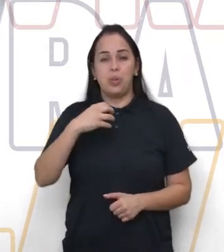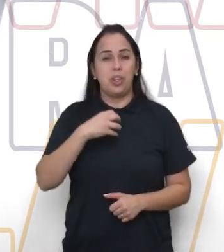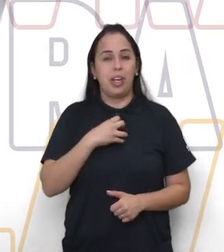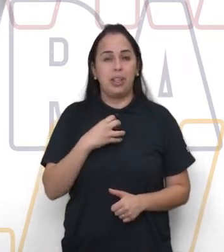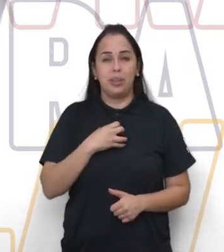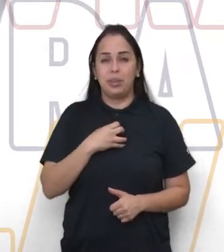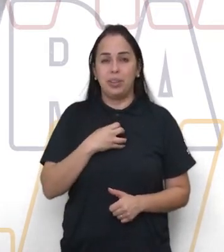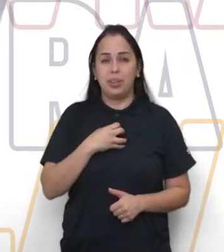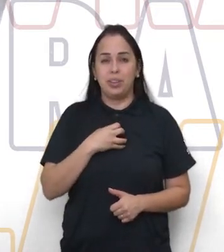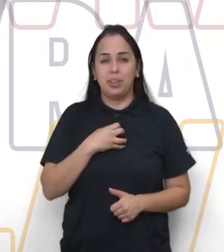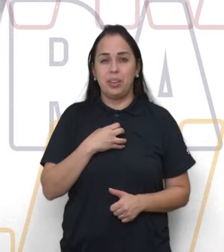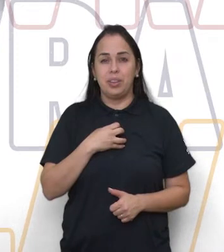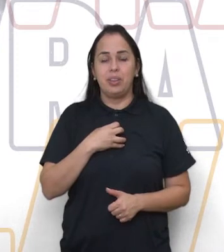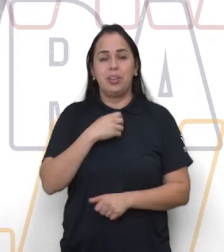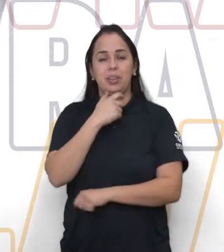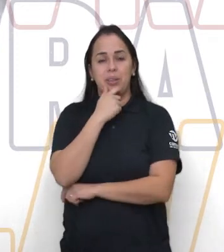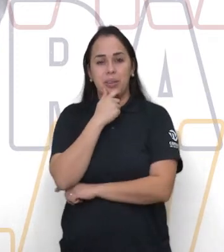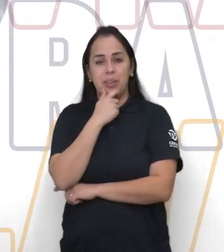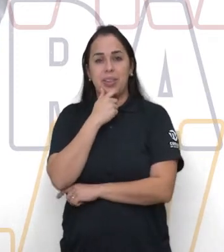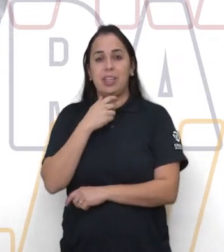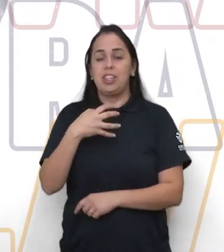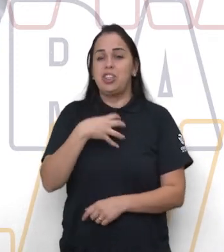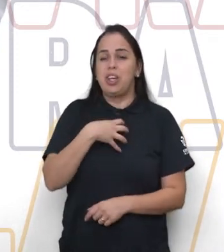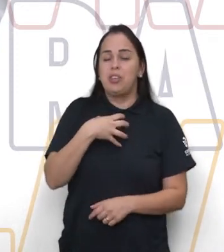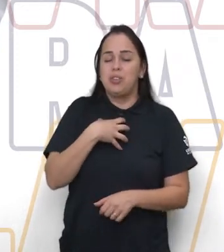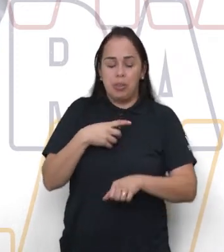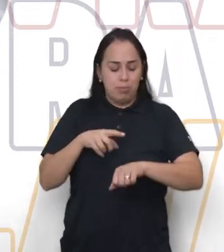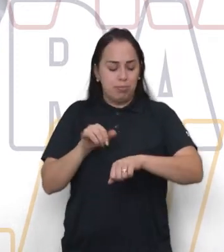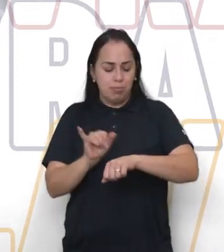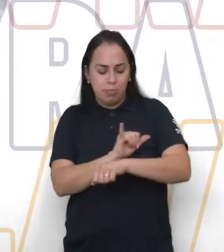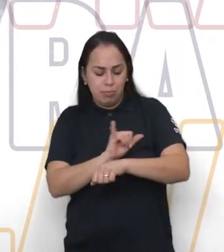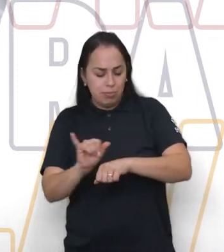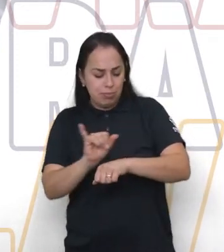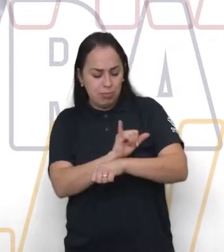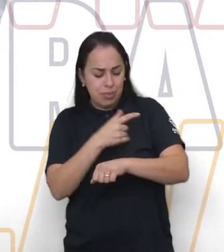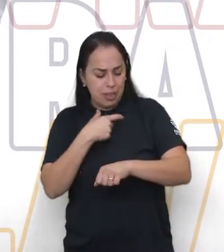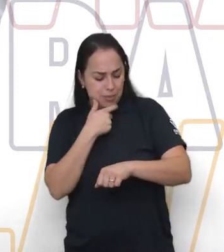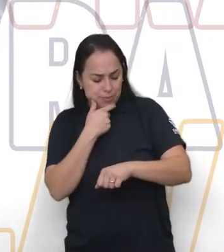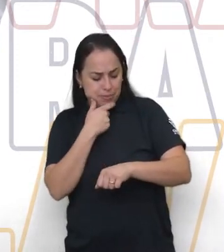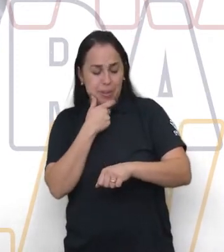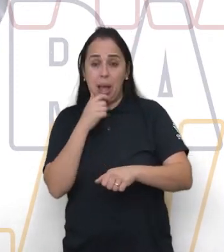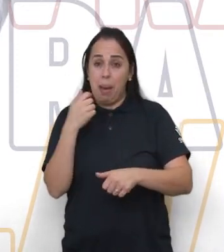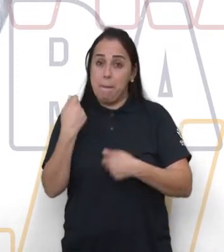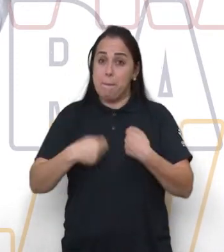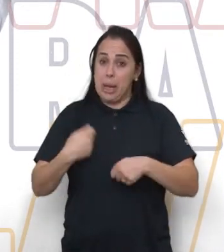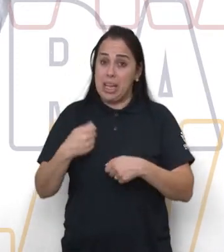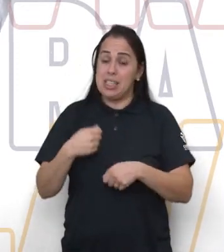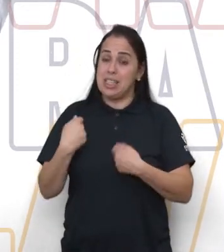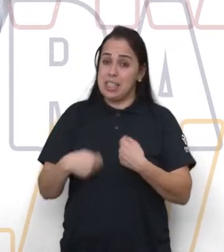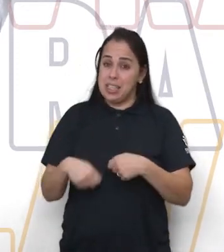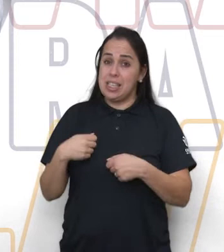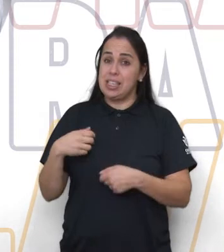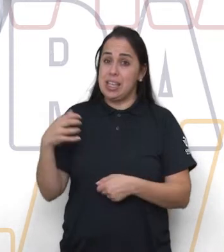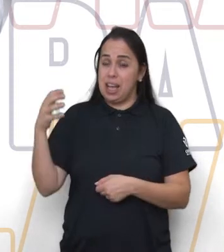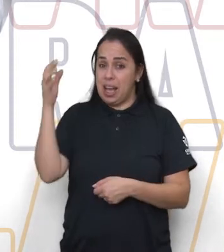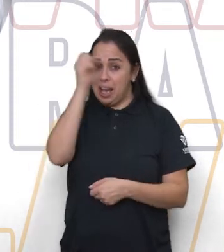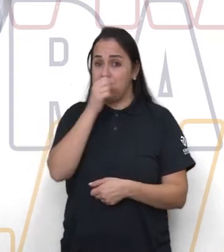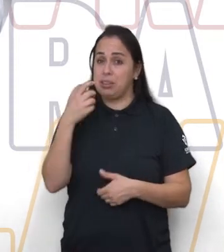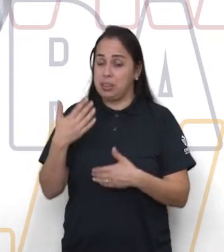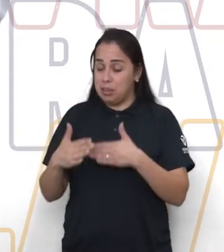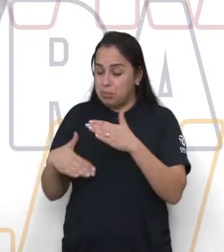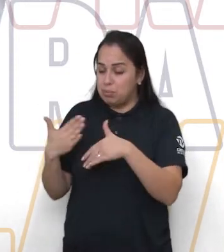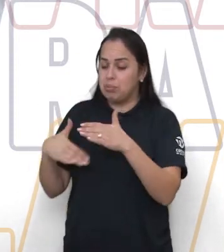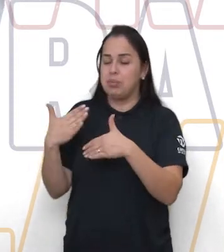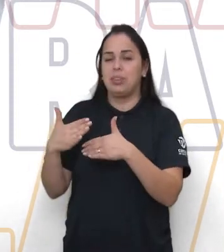forma de você revisitar a sua estratégia é muito importante e está exigindo das empresas cada vez